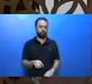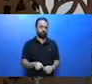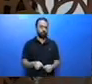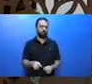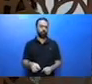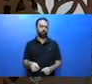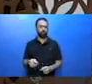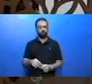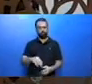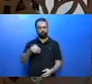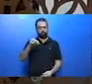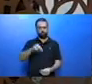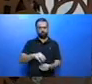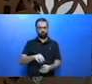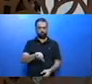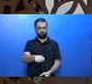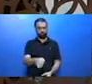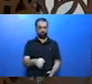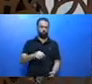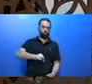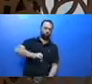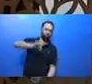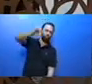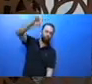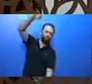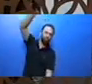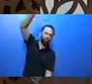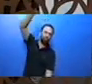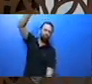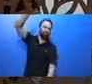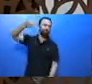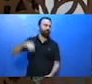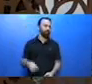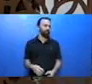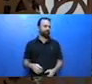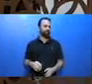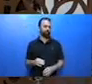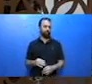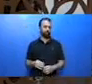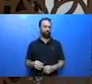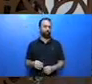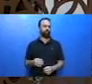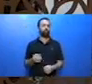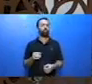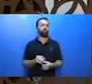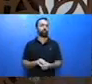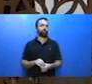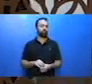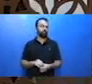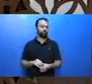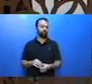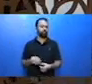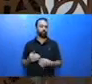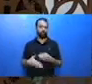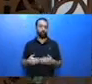porta é muito maior que uma régua, tá? Então, vamos seguir.